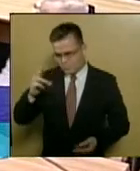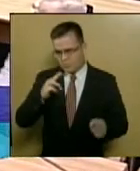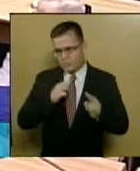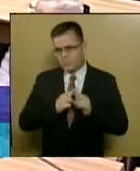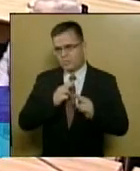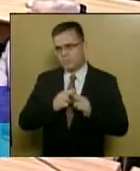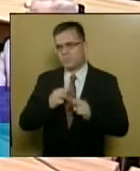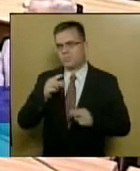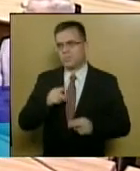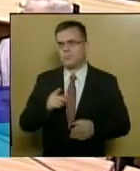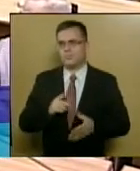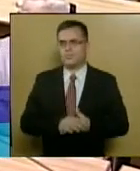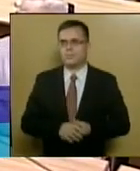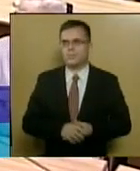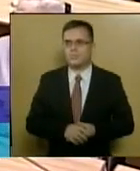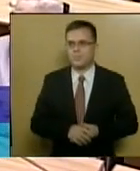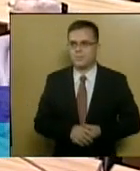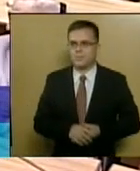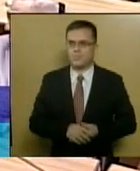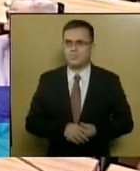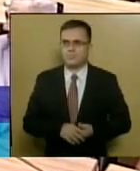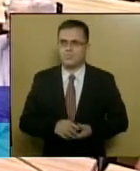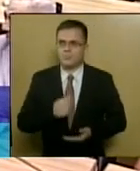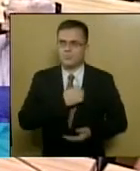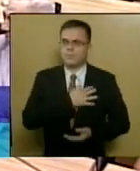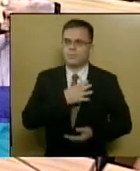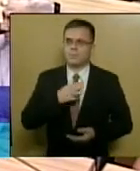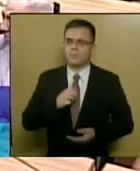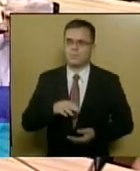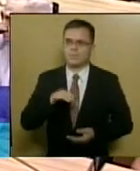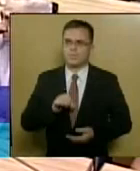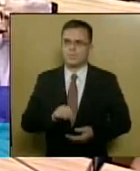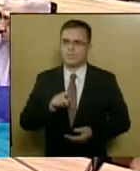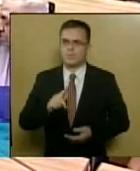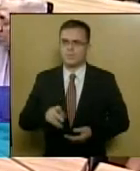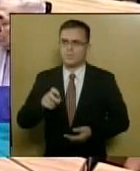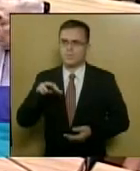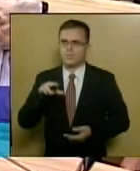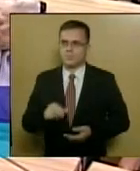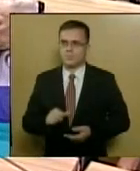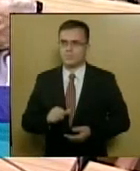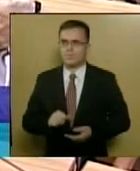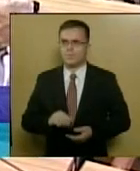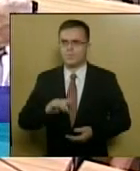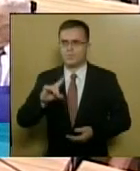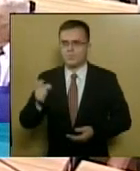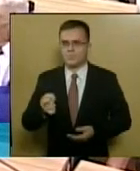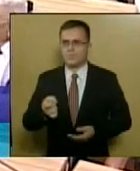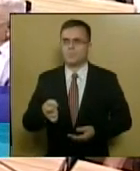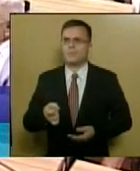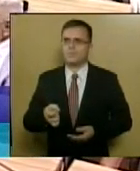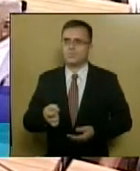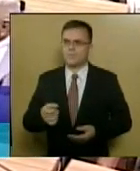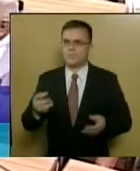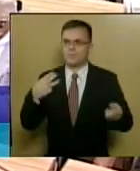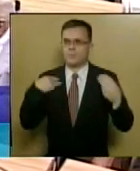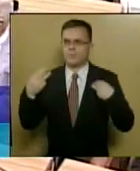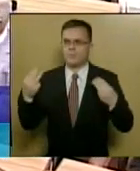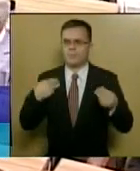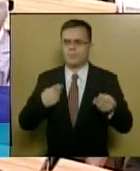Federal, capitão de Mar e Guerra, Derivaldo Vieira Figueiredo, ex-capitão dos portos de Sergipe,